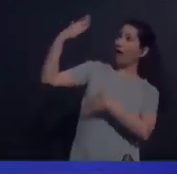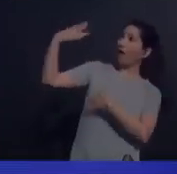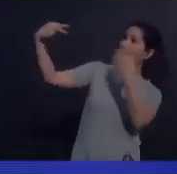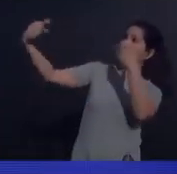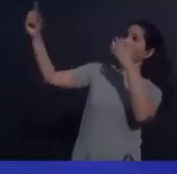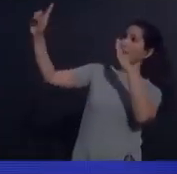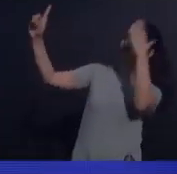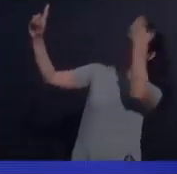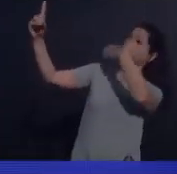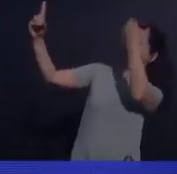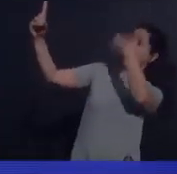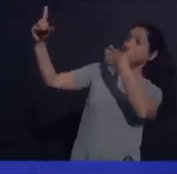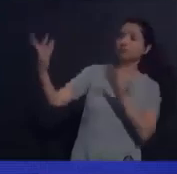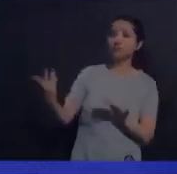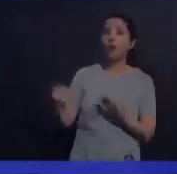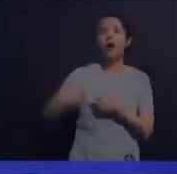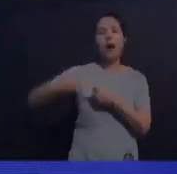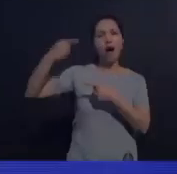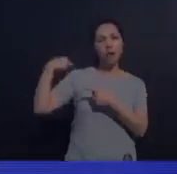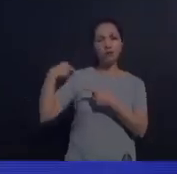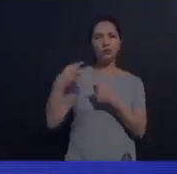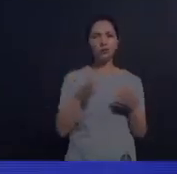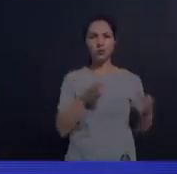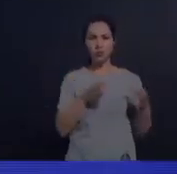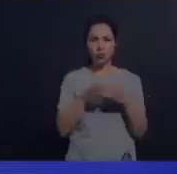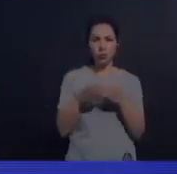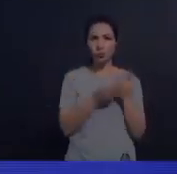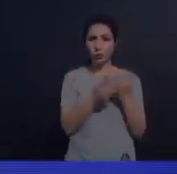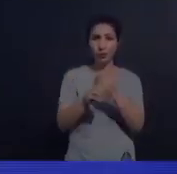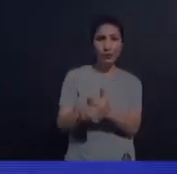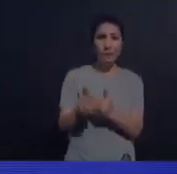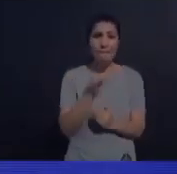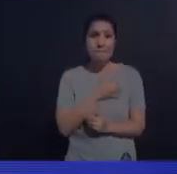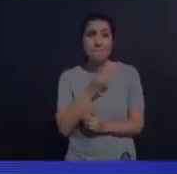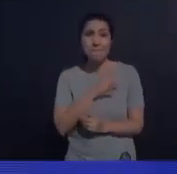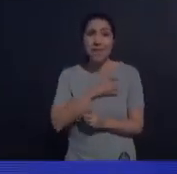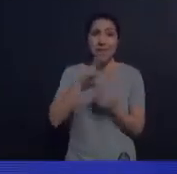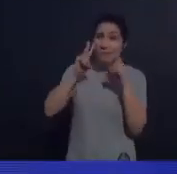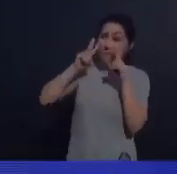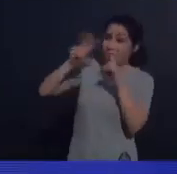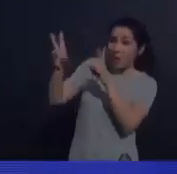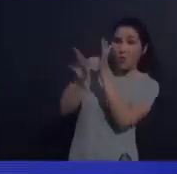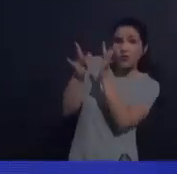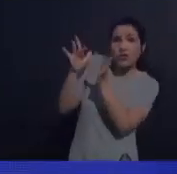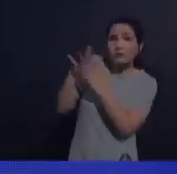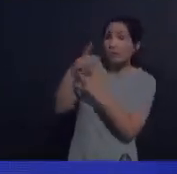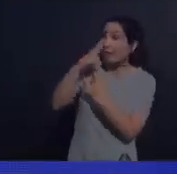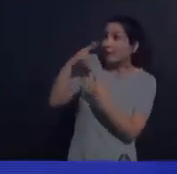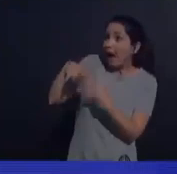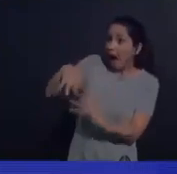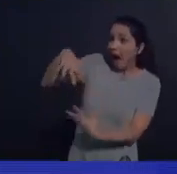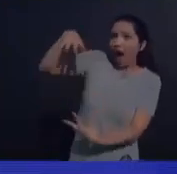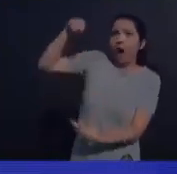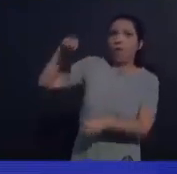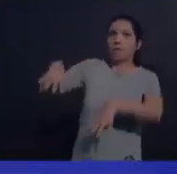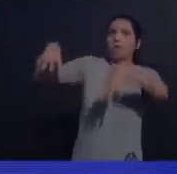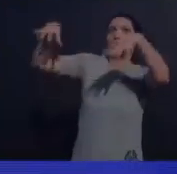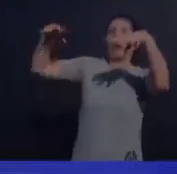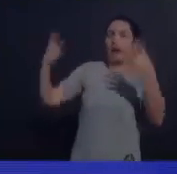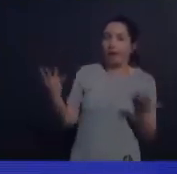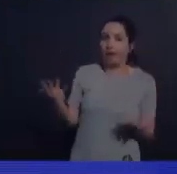olha só certa vez os discípulos ficaram com medo quando eles viram jesus eles pensaram que era um fantasma